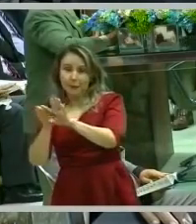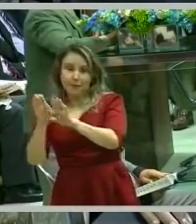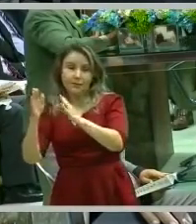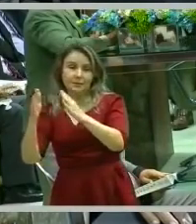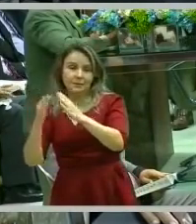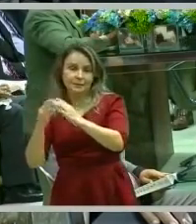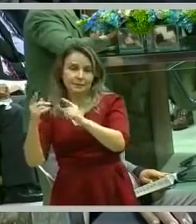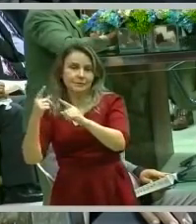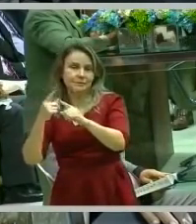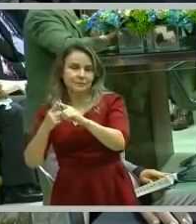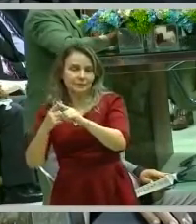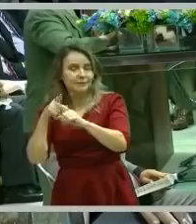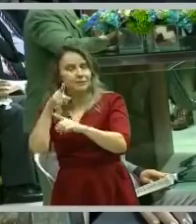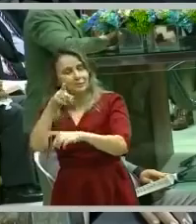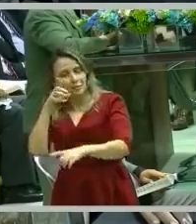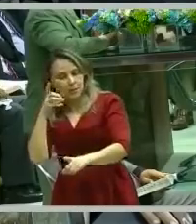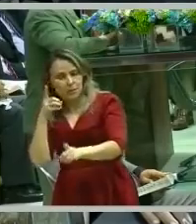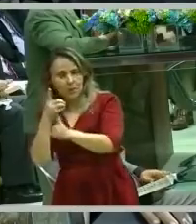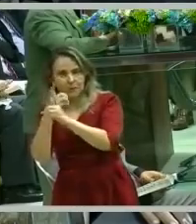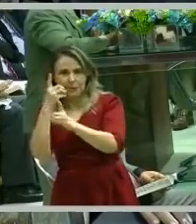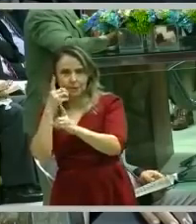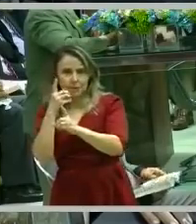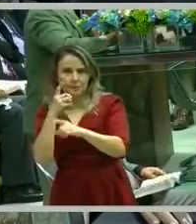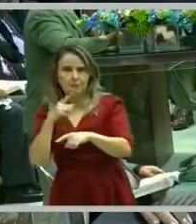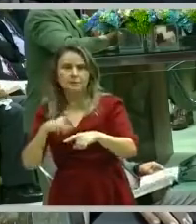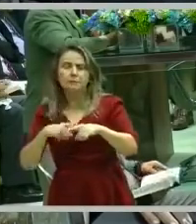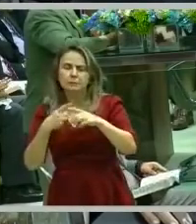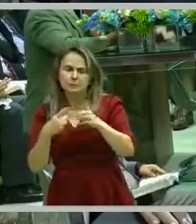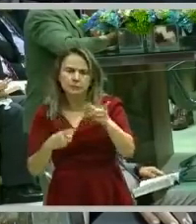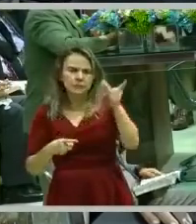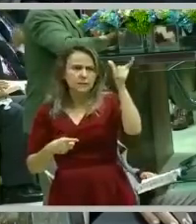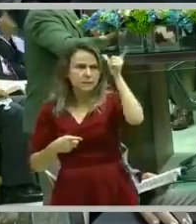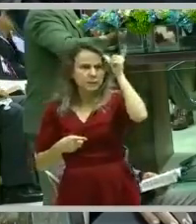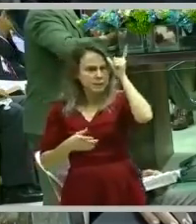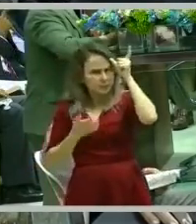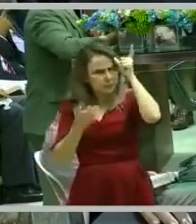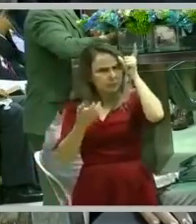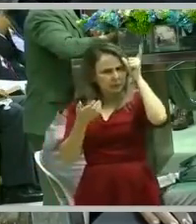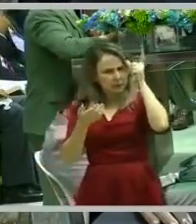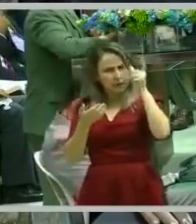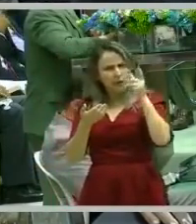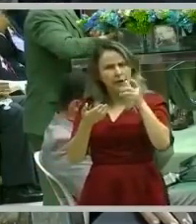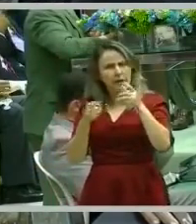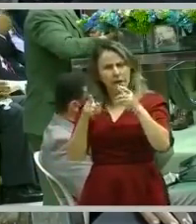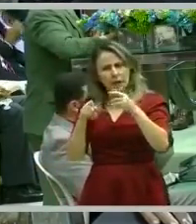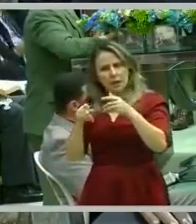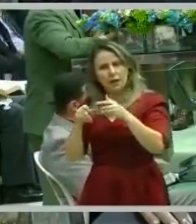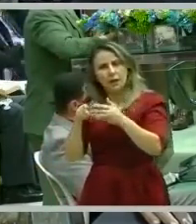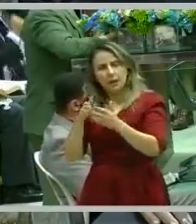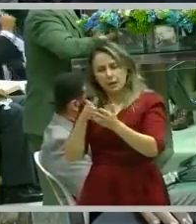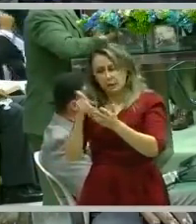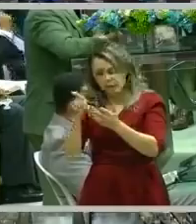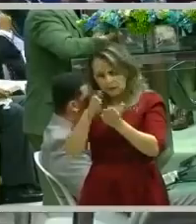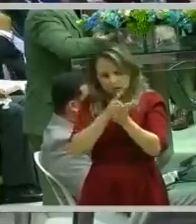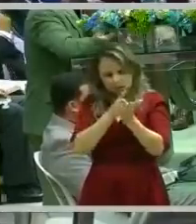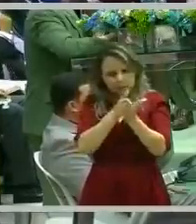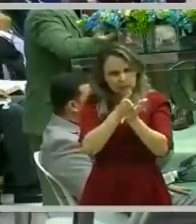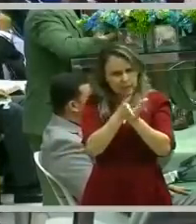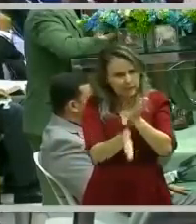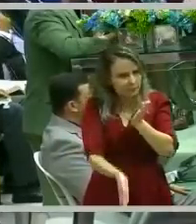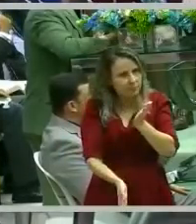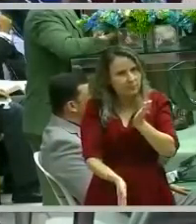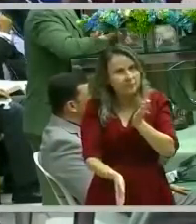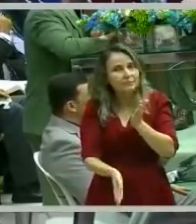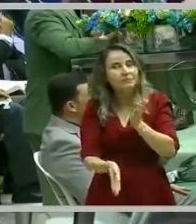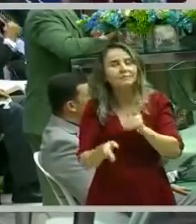Prepare-se para encontrar Eliabe. Mas é o diabo que quer lhe tirar a bênção. Ele quer tirar a sua unção. Ele quer tirar a sua graça. Mas o que foi que